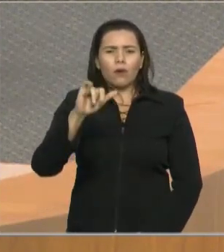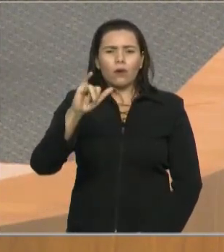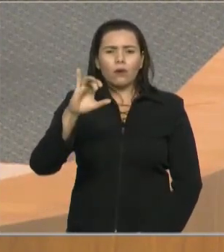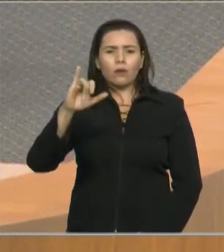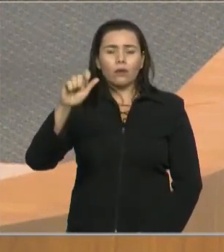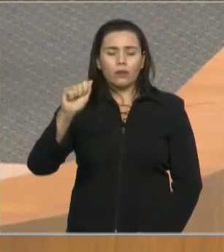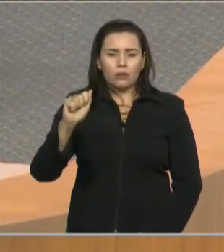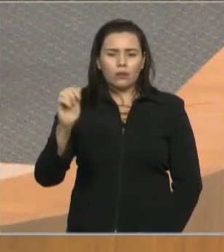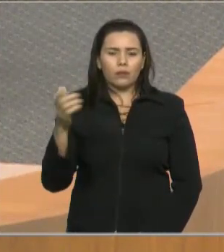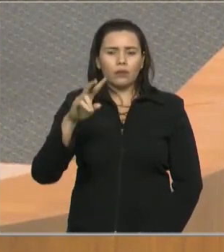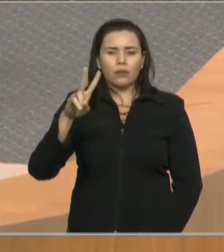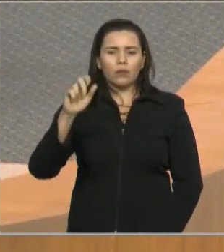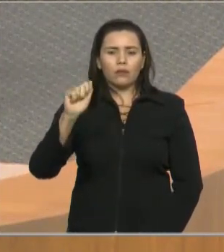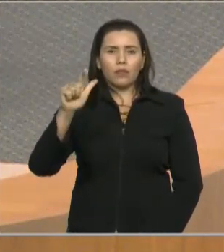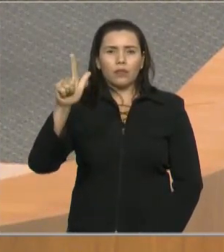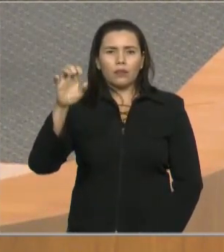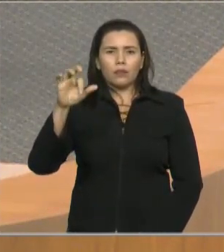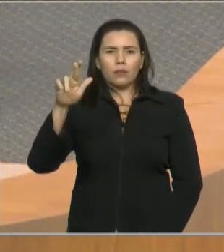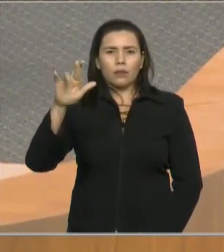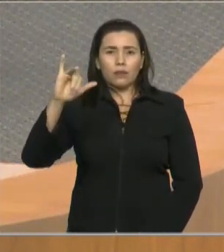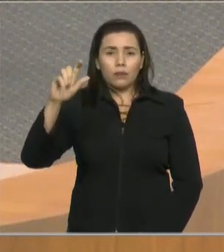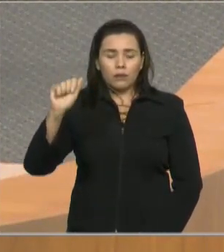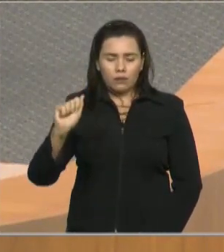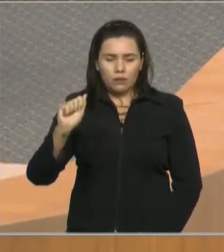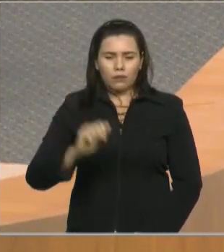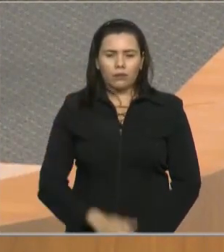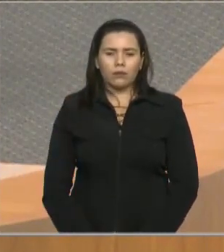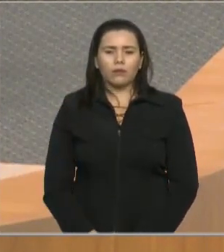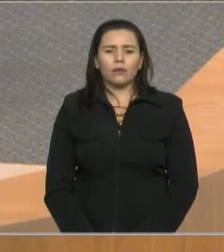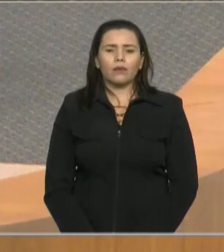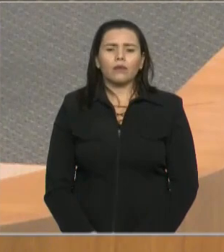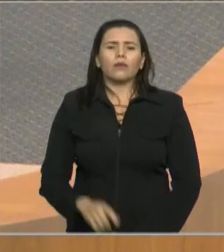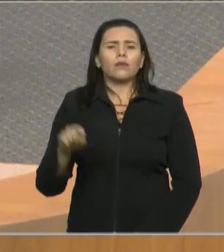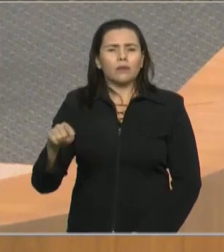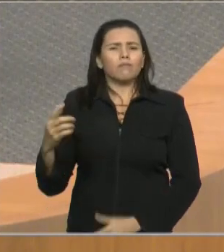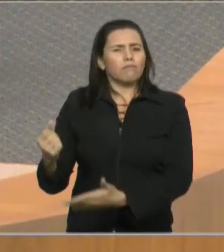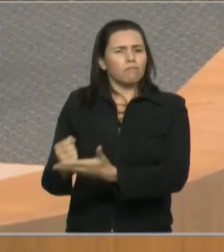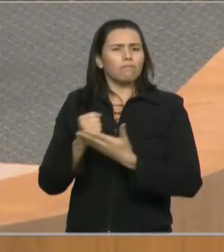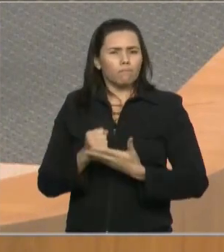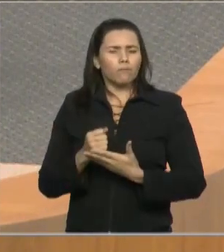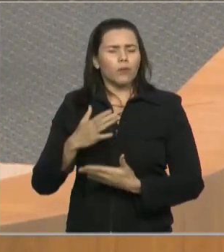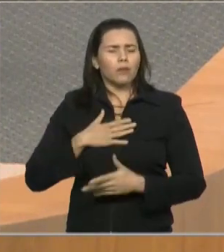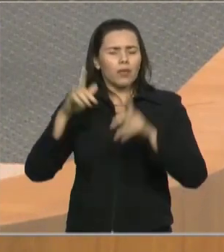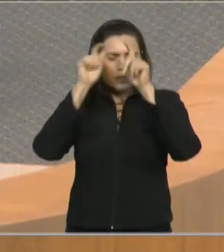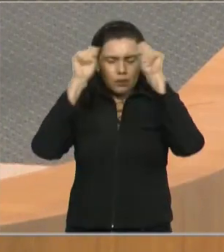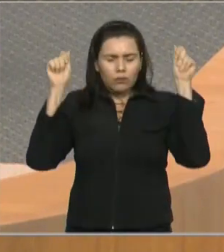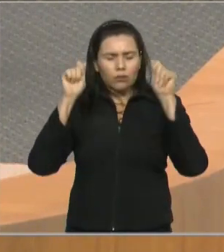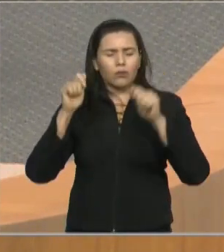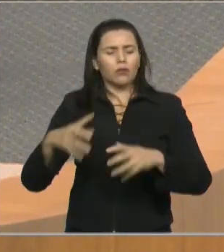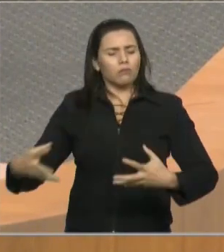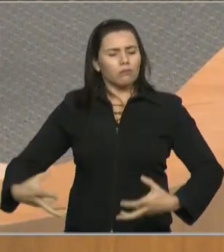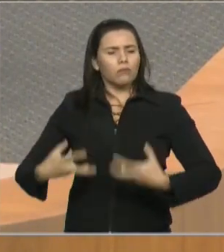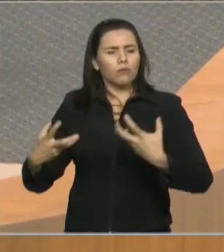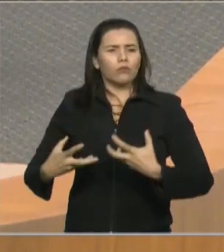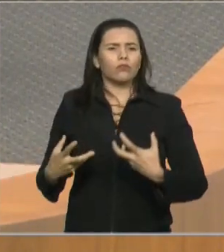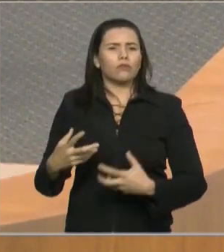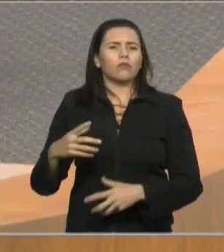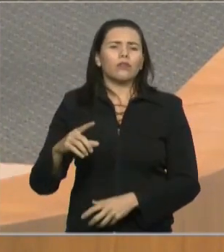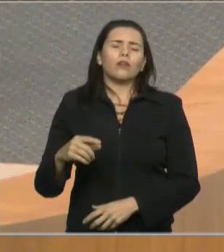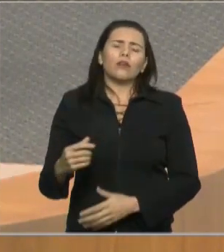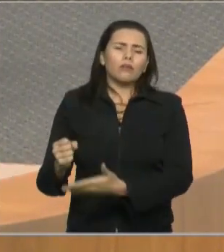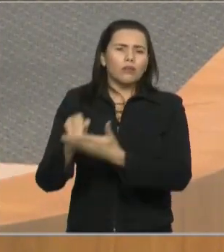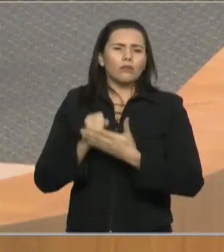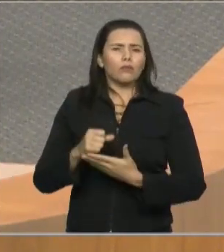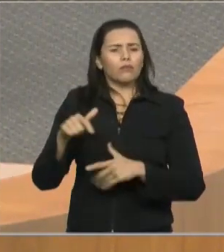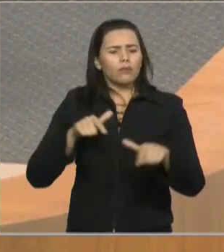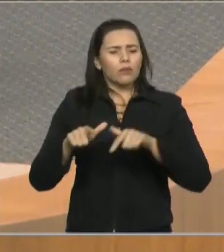nossa assessora jurídica, advogada, e que, com certeza, engrandece o nosso mandato, engrandece as nossas ações na Assembleia Legislativa do Estado do